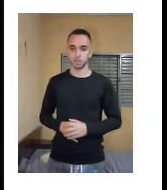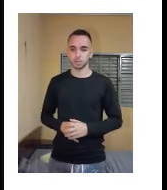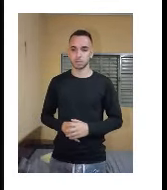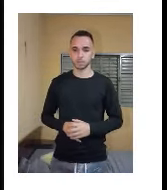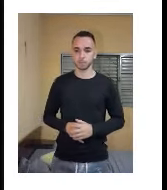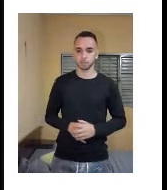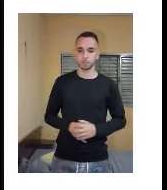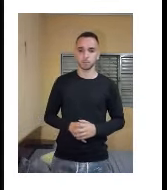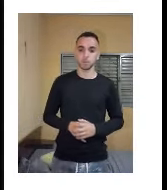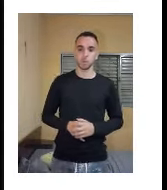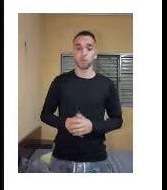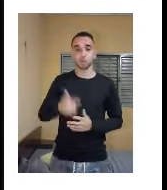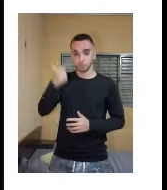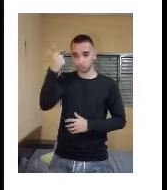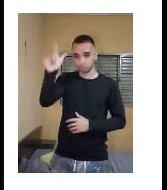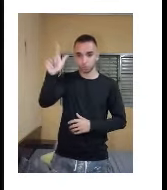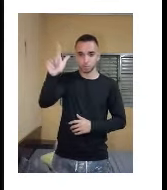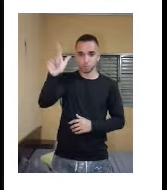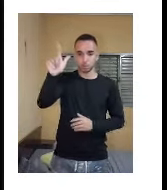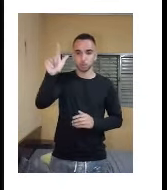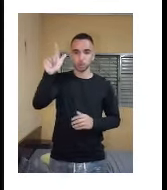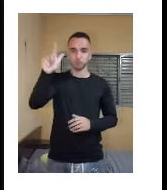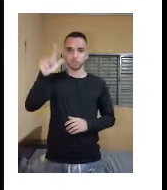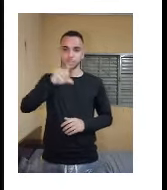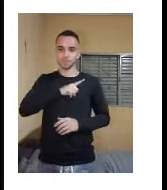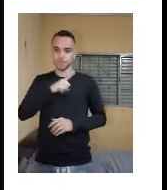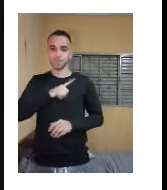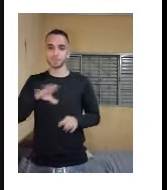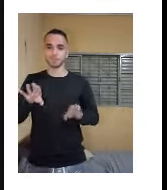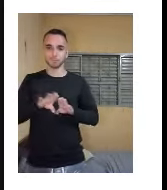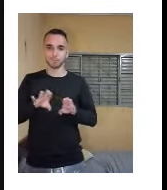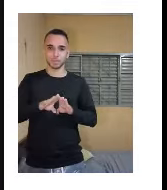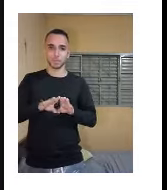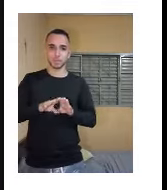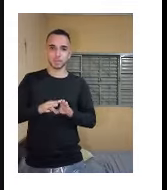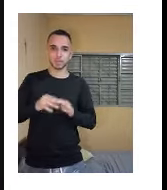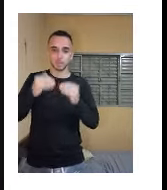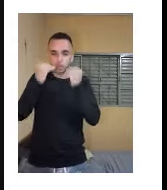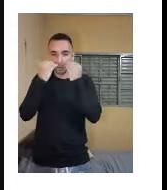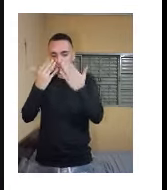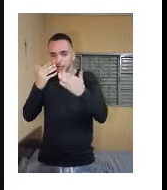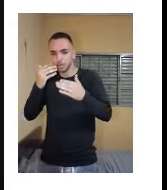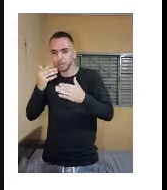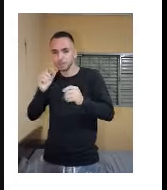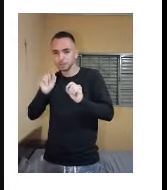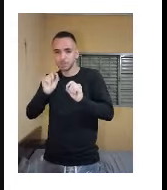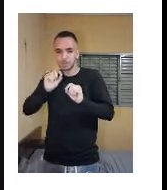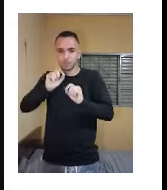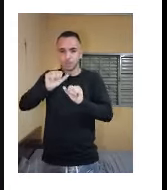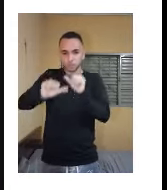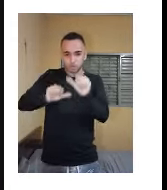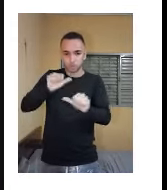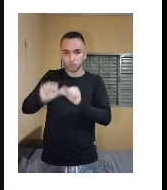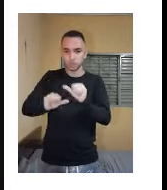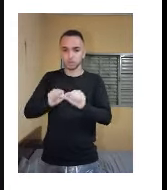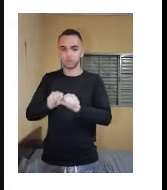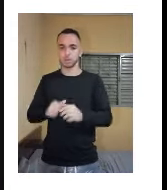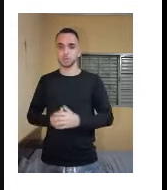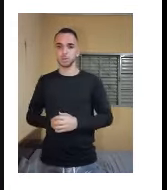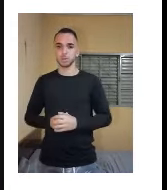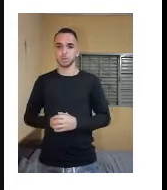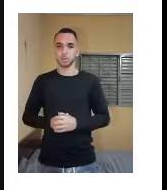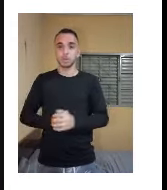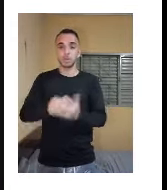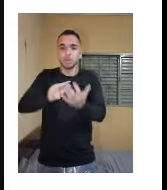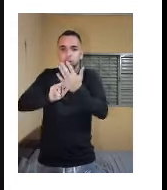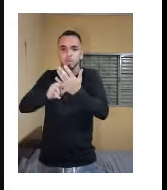outro aspecto, né, quando a gente olha essa questão da mudança do sistema climático, ele se revela basicamente,